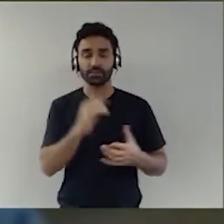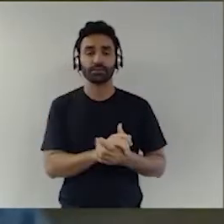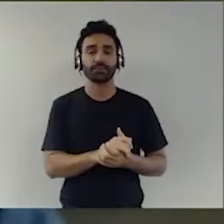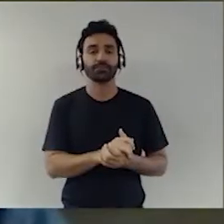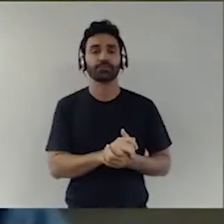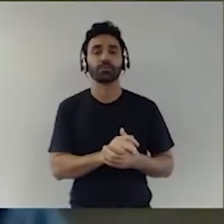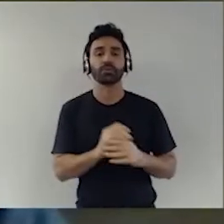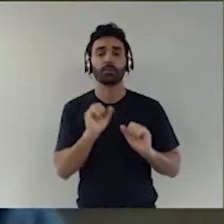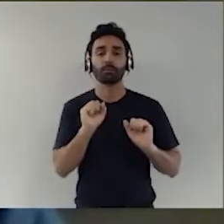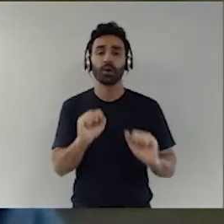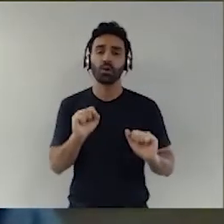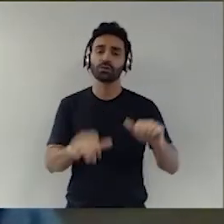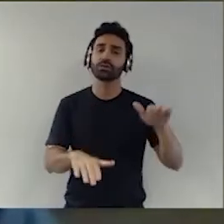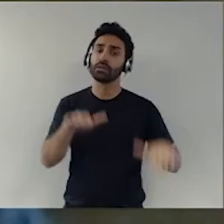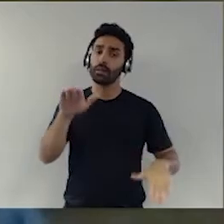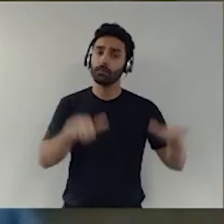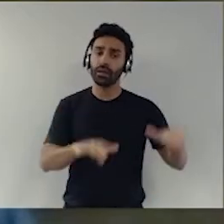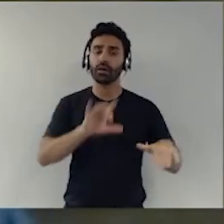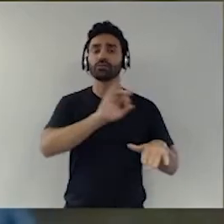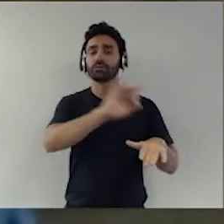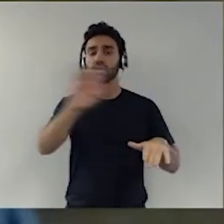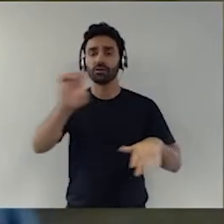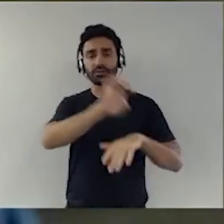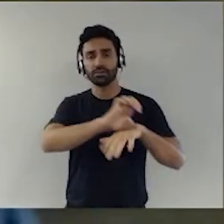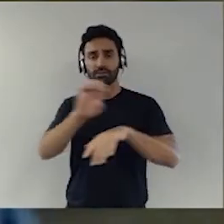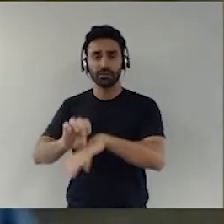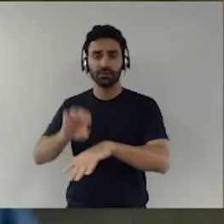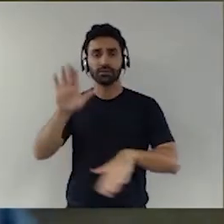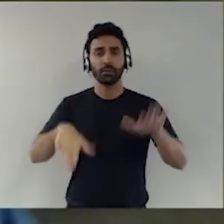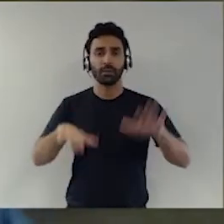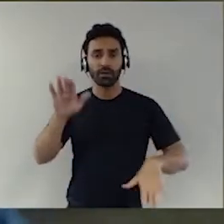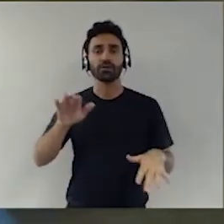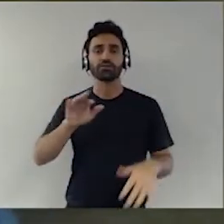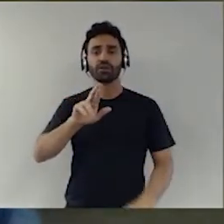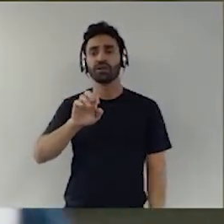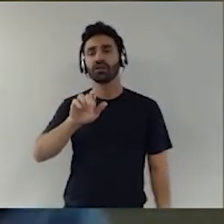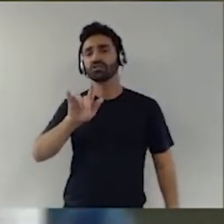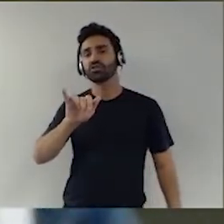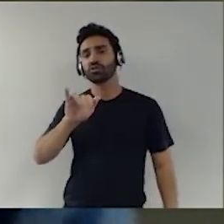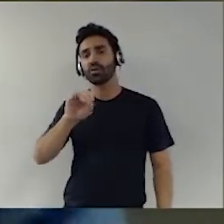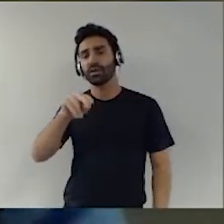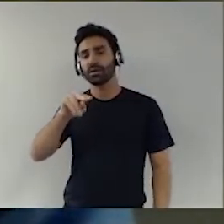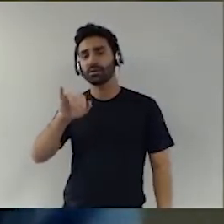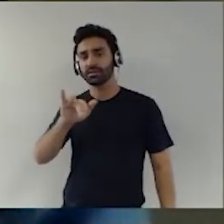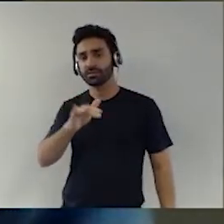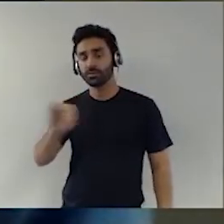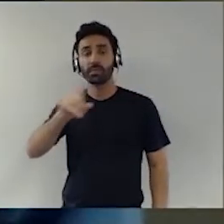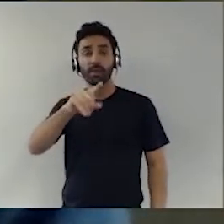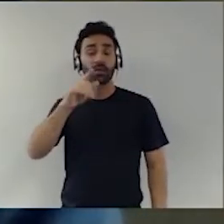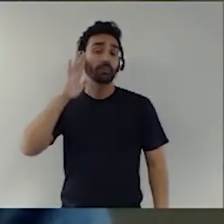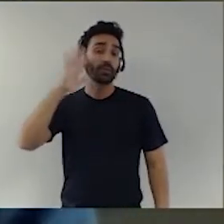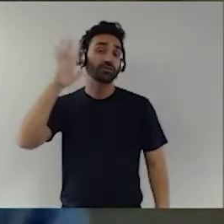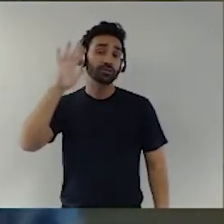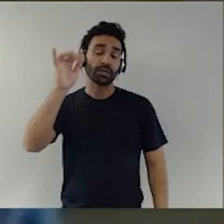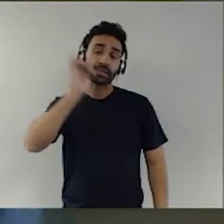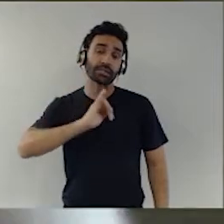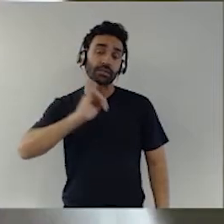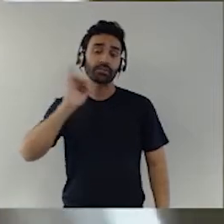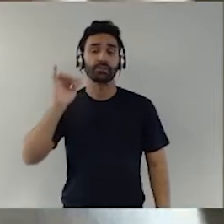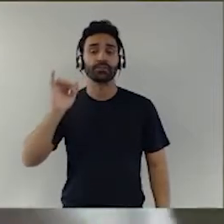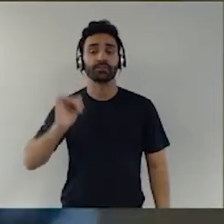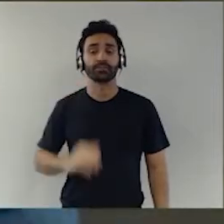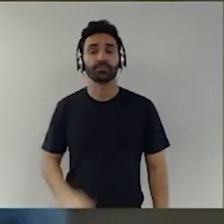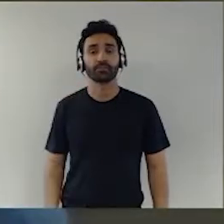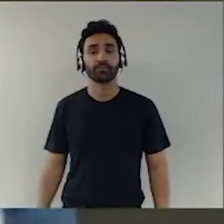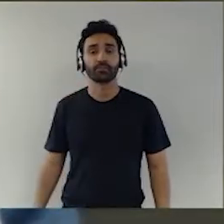pode variar de estado para estado a depender da regionalização. Imagine, por exemplo, a situação, né, levando